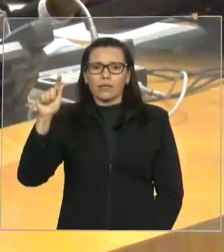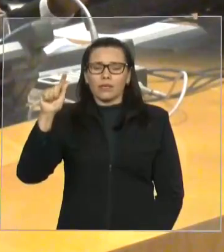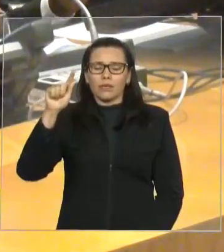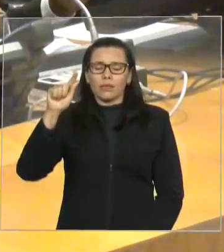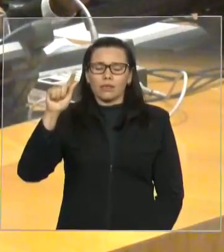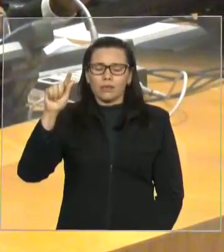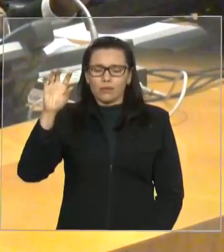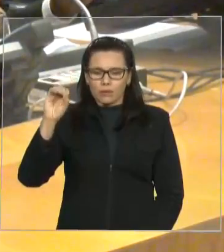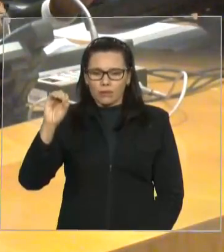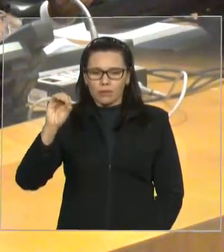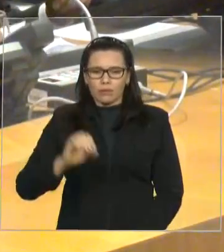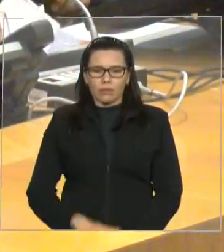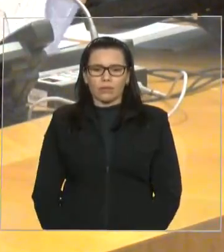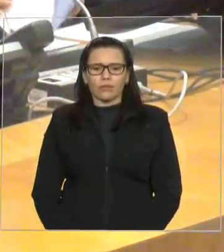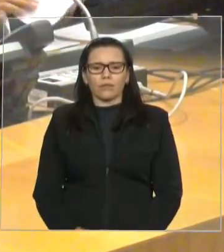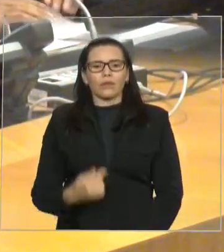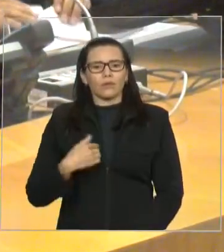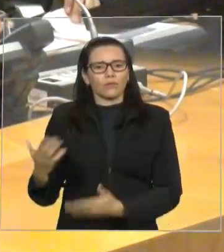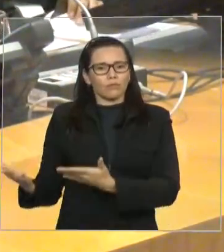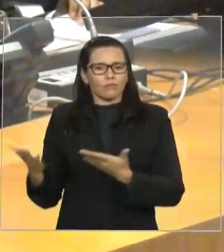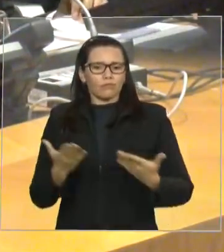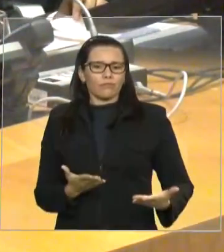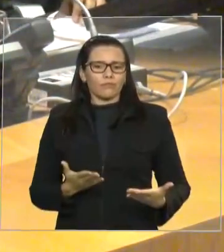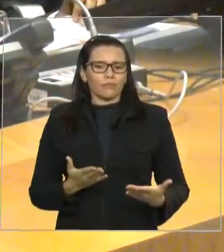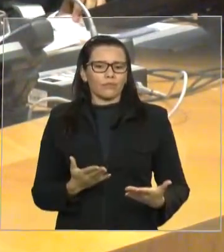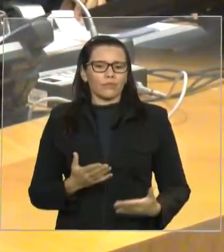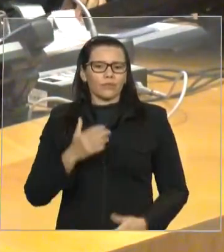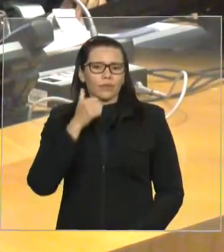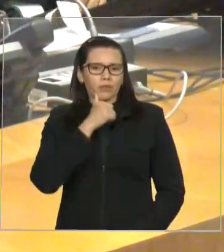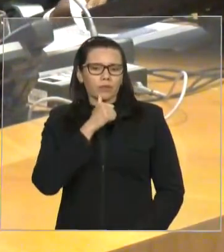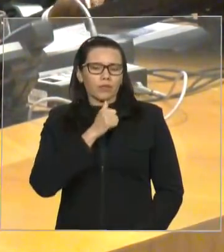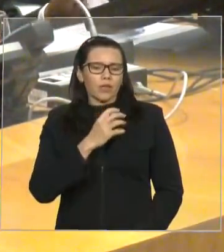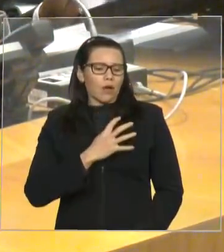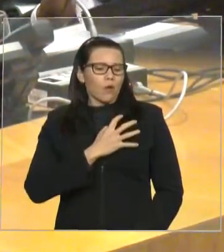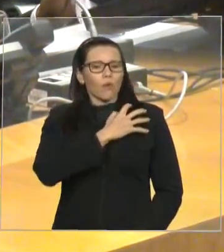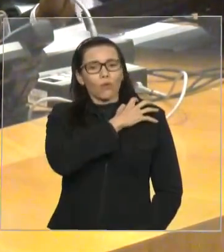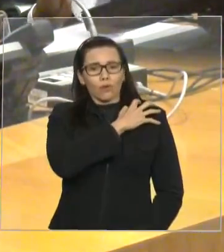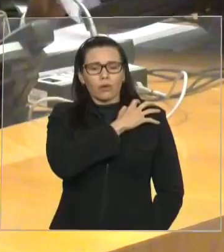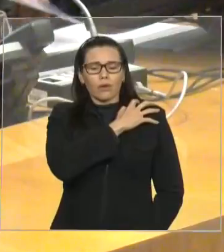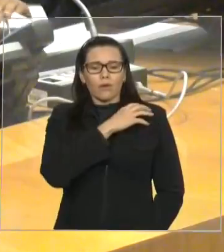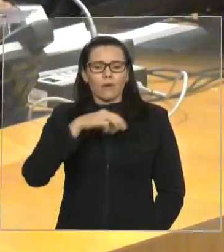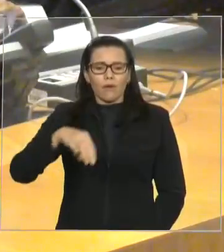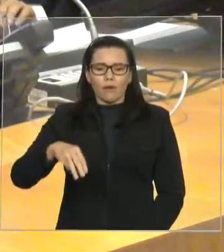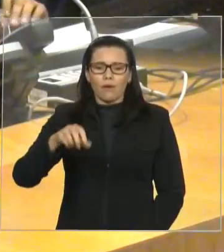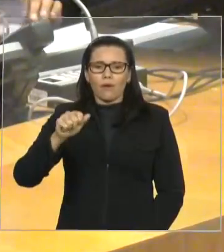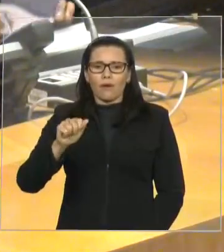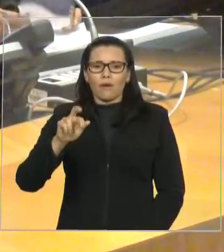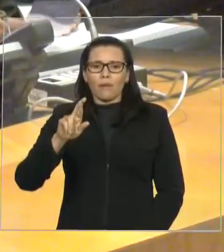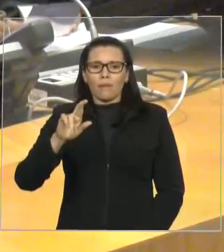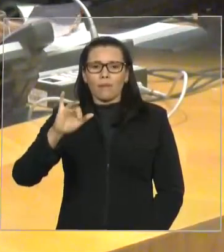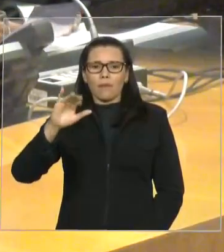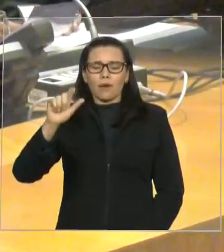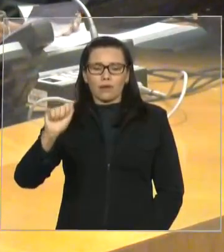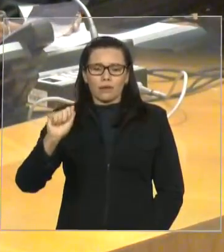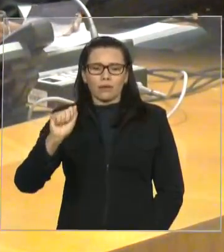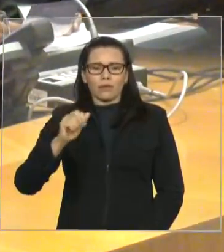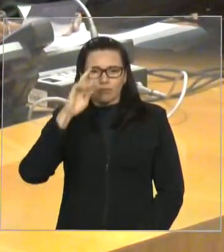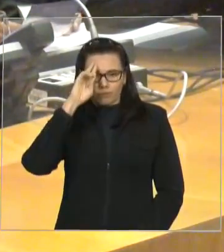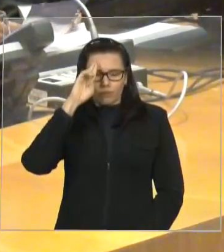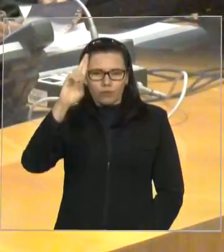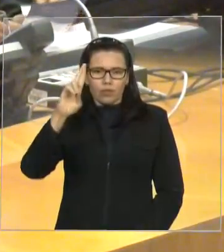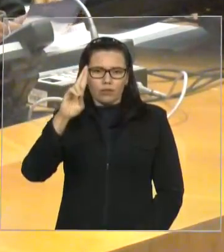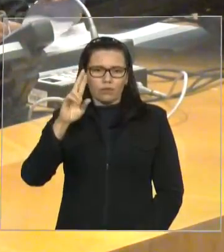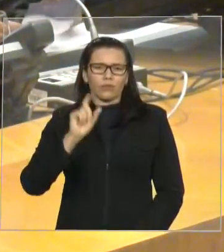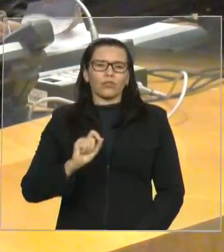falas, a Coronel Maria Augusta, comandante de Segurança Comunitária.